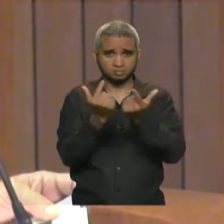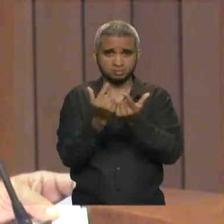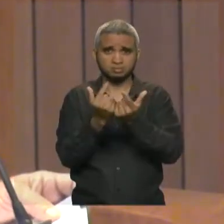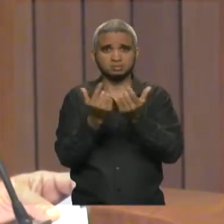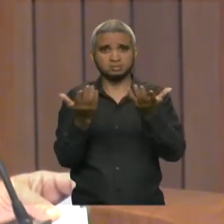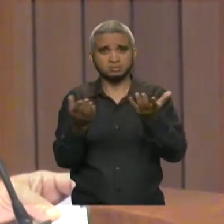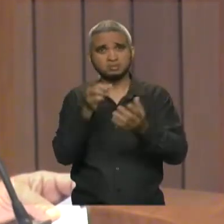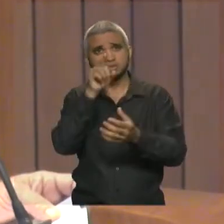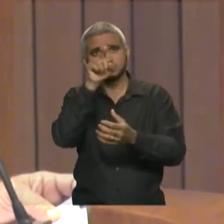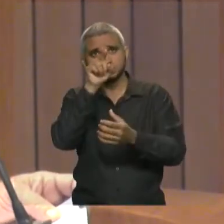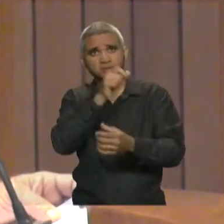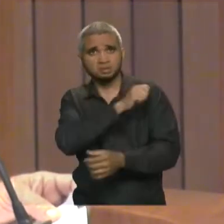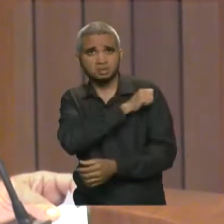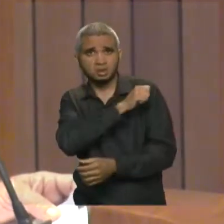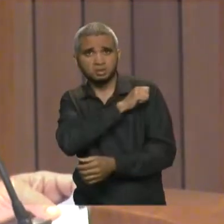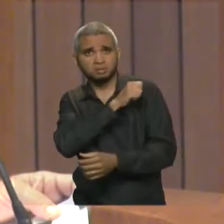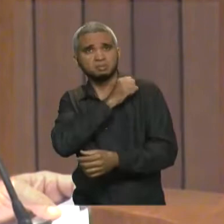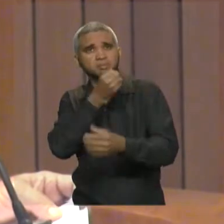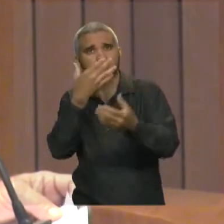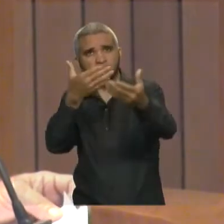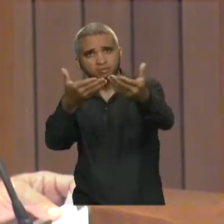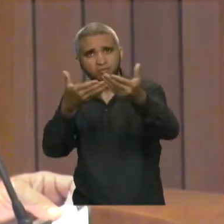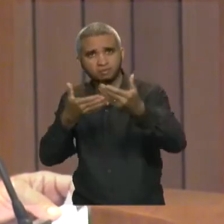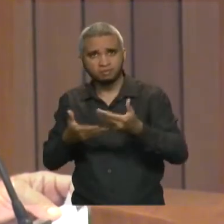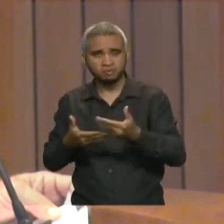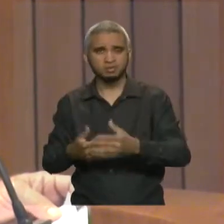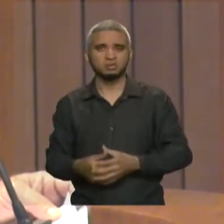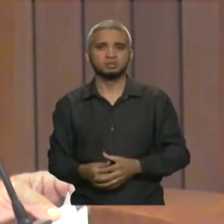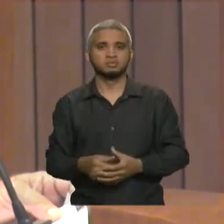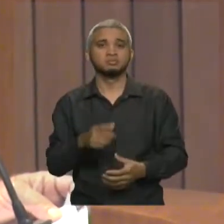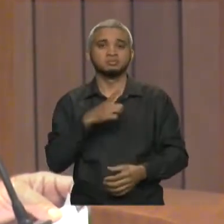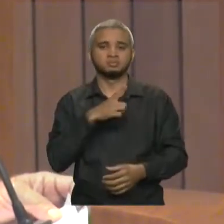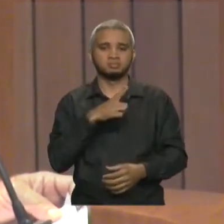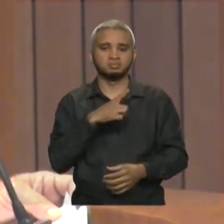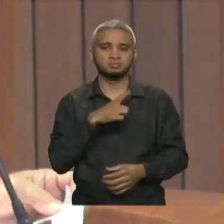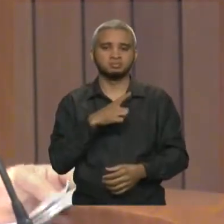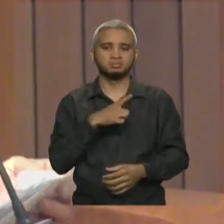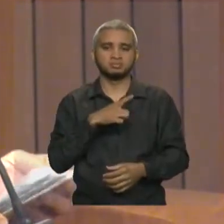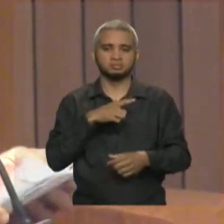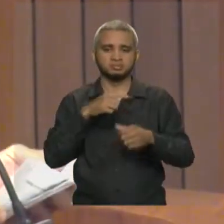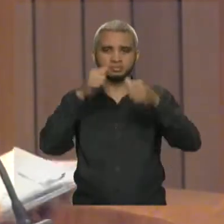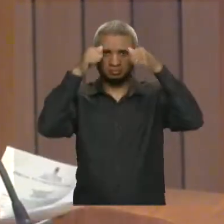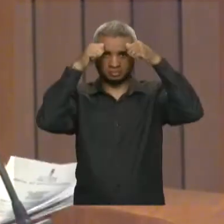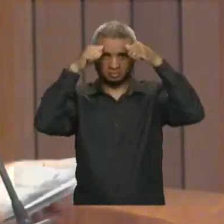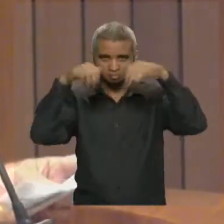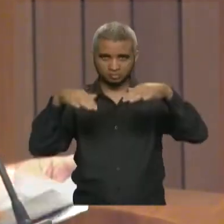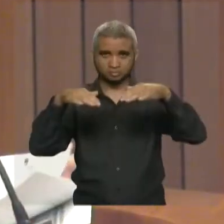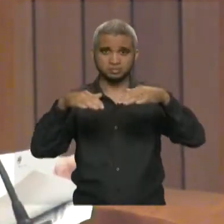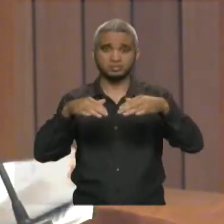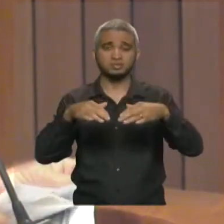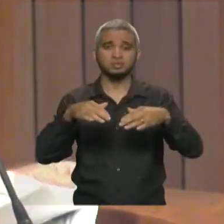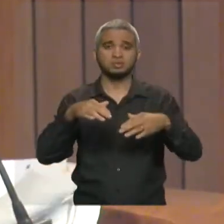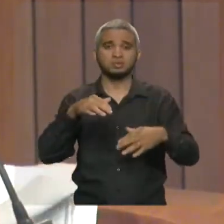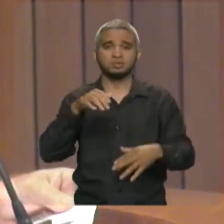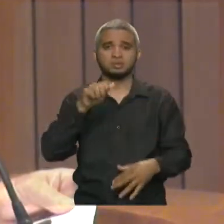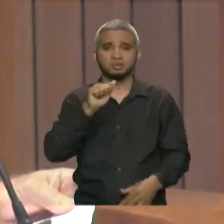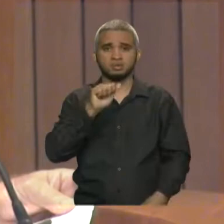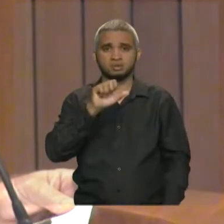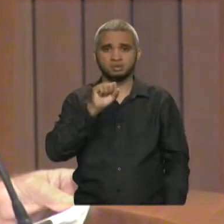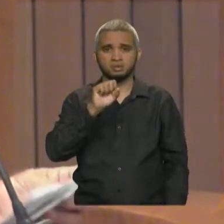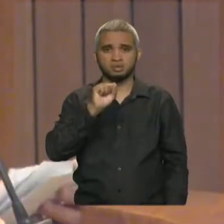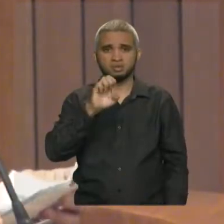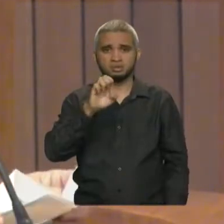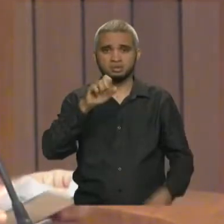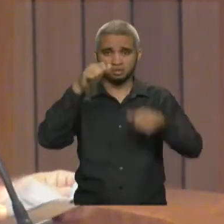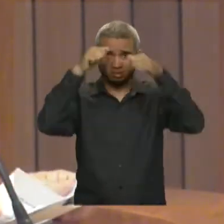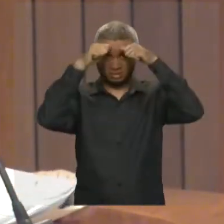alunos que estão ali. Também nós temos um assessor nosso, ali ciceroneando, o nosso querido Ramiro. Obrigado, Ramiro,